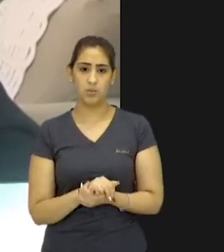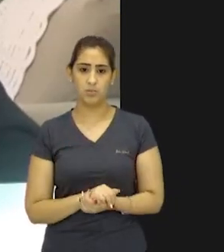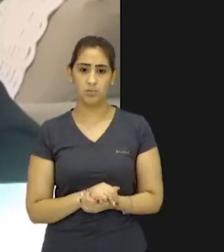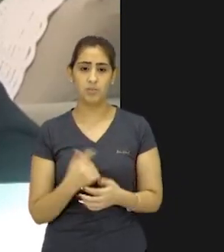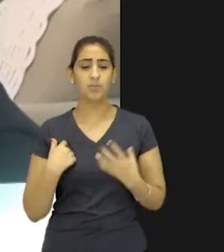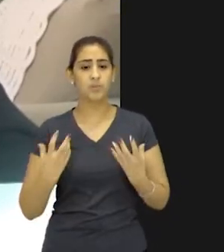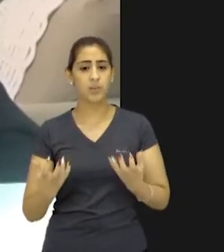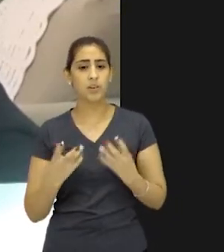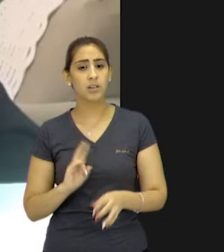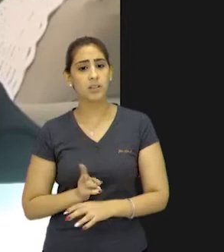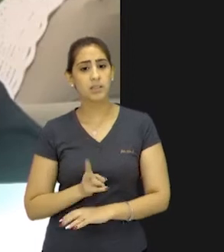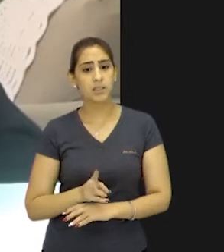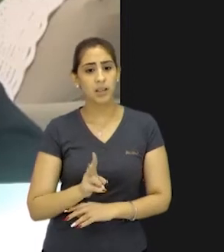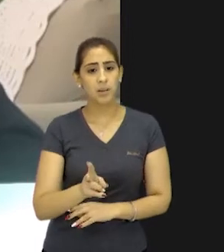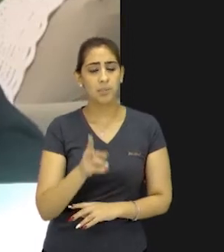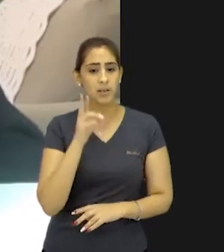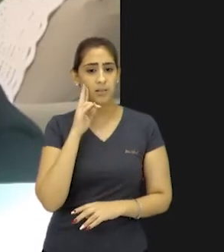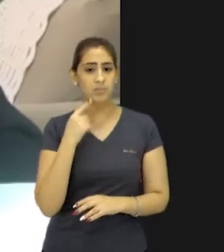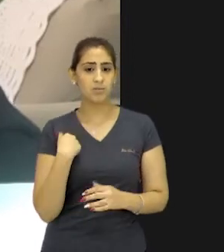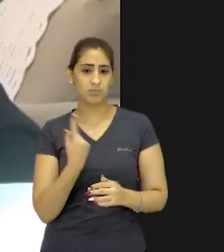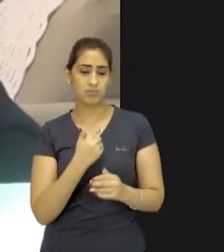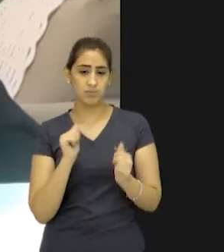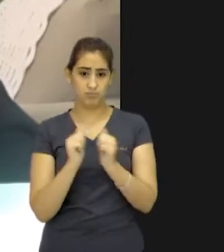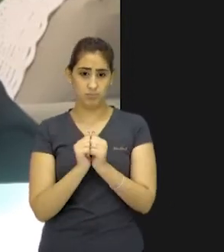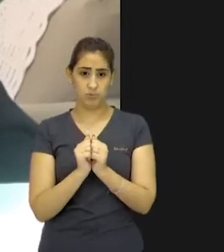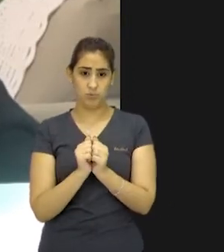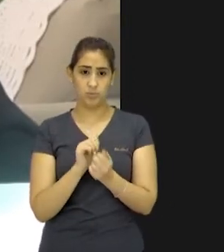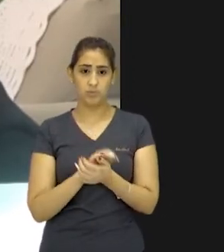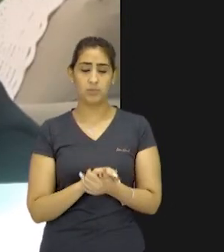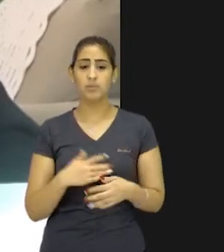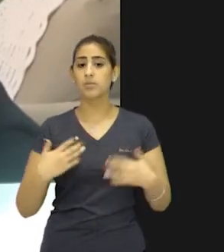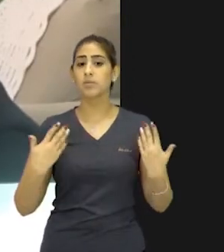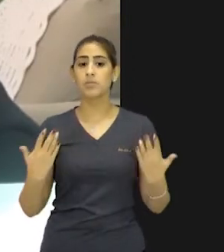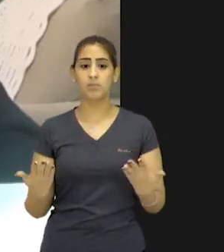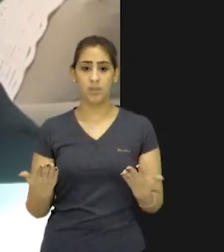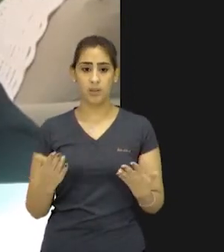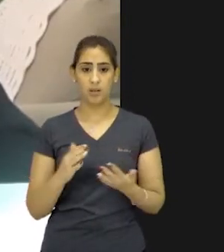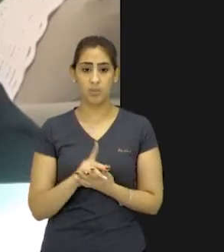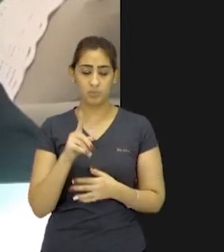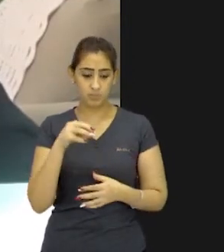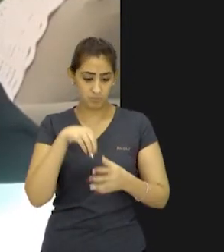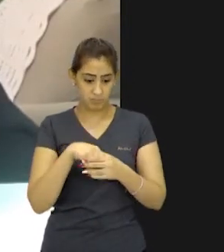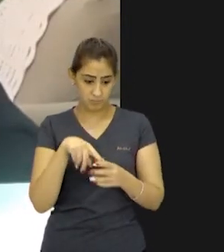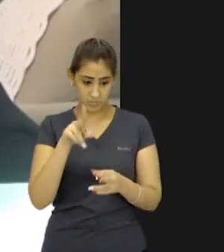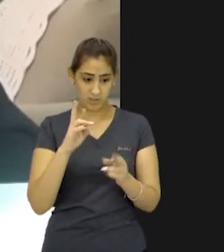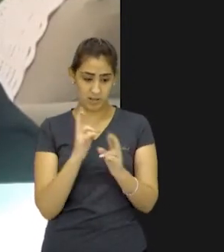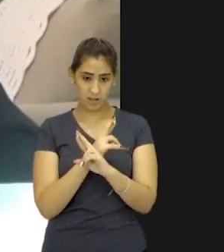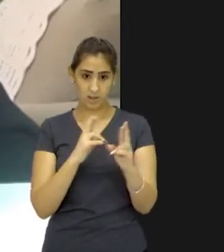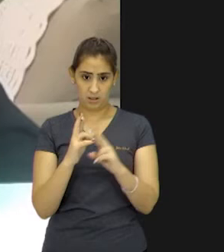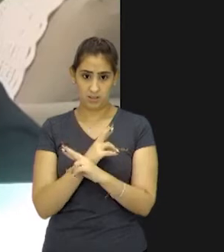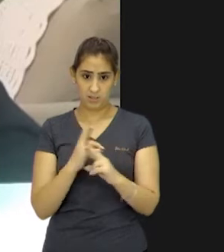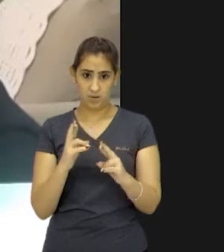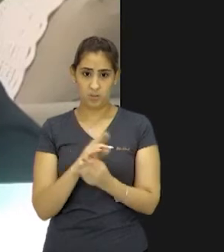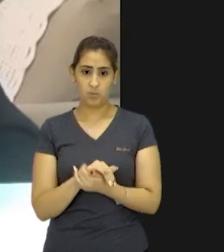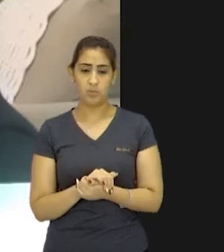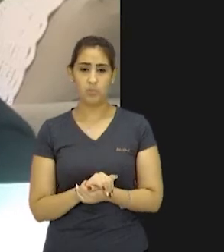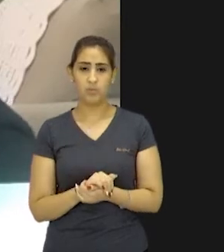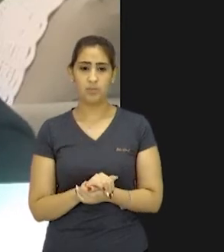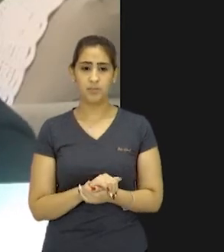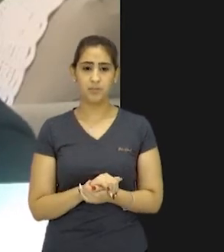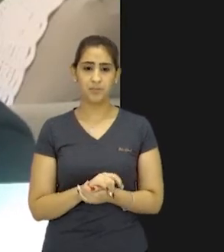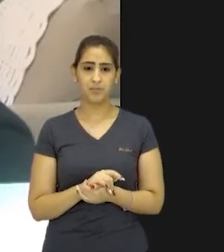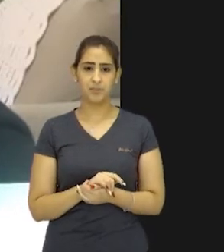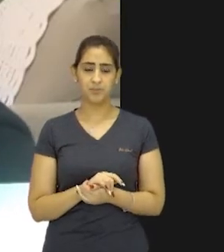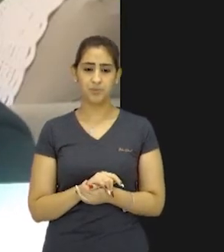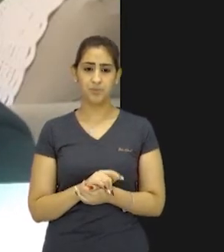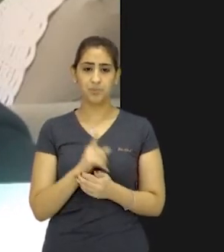queria sempre ficar escondido. Então, nessa relação, eu já ia né,